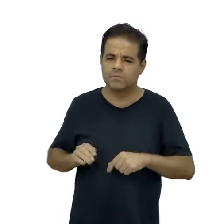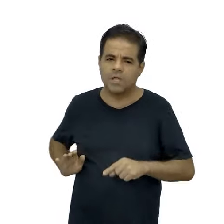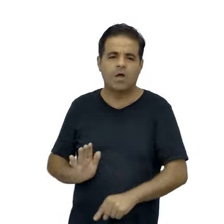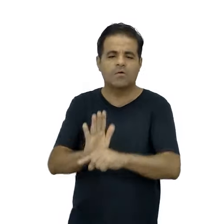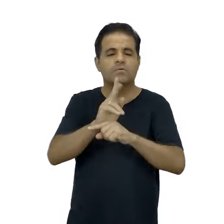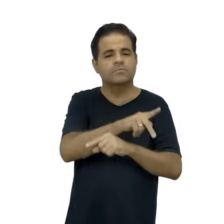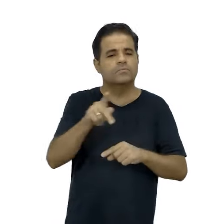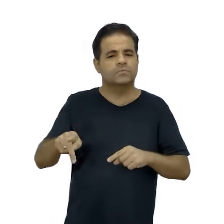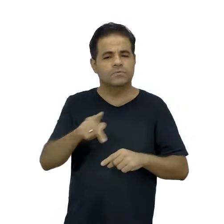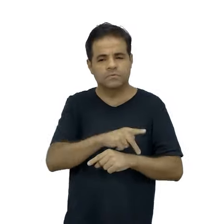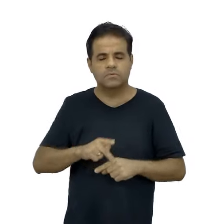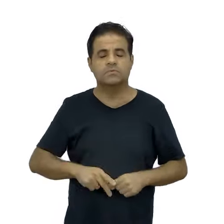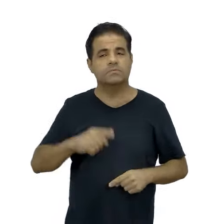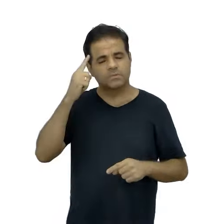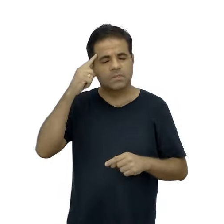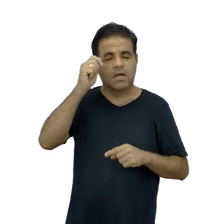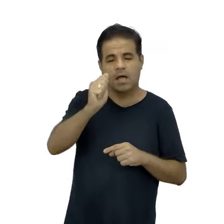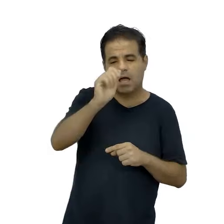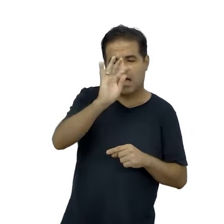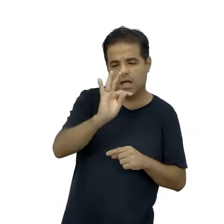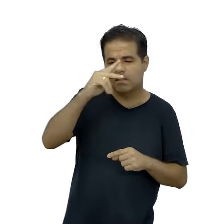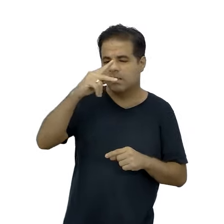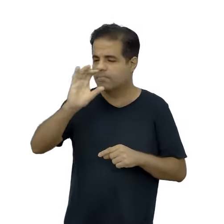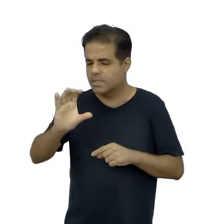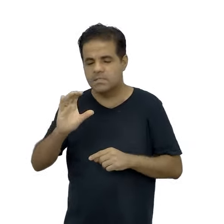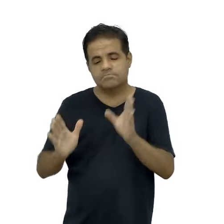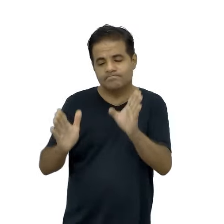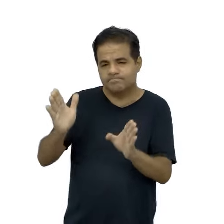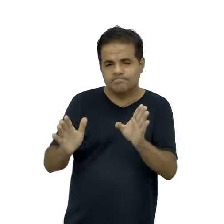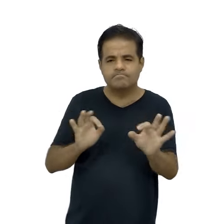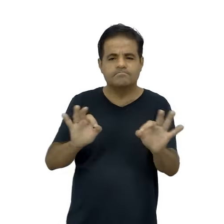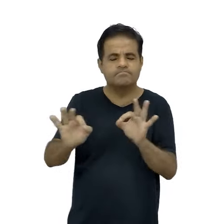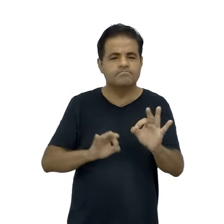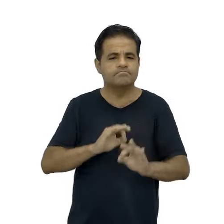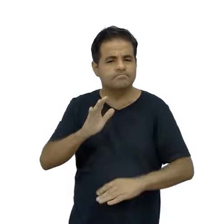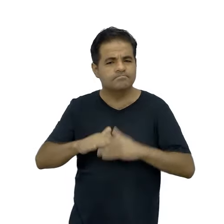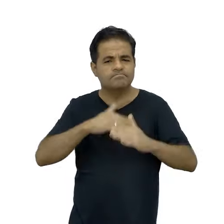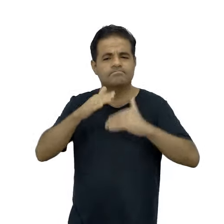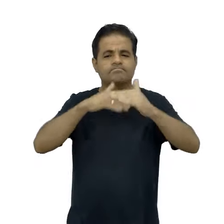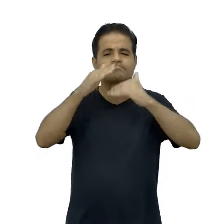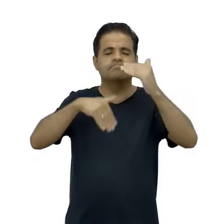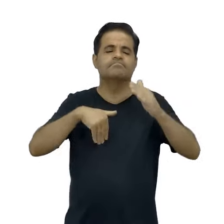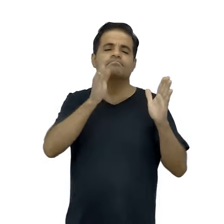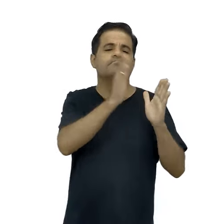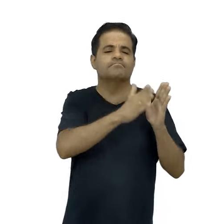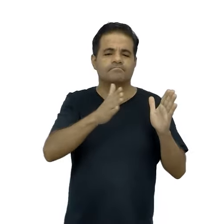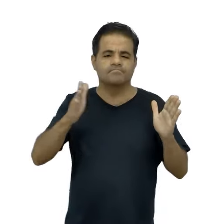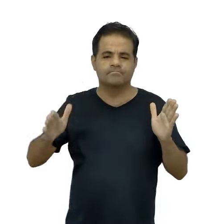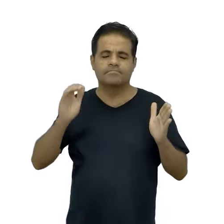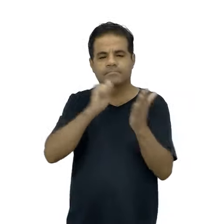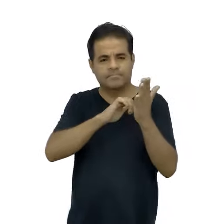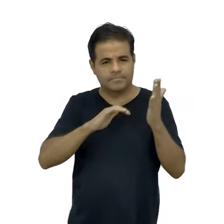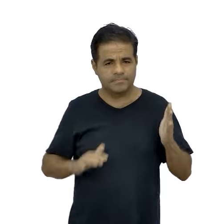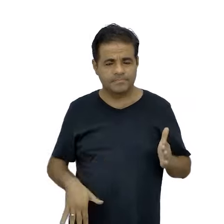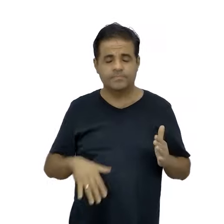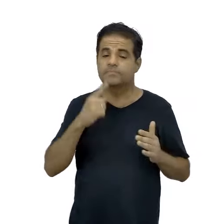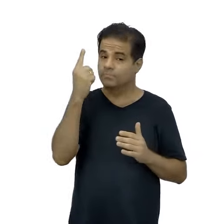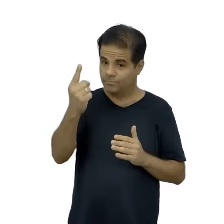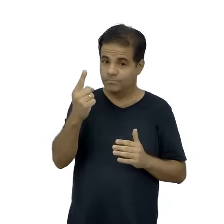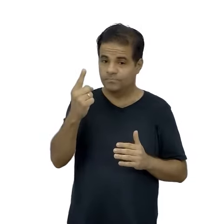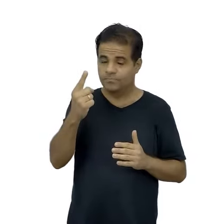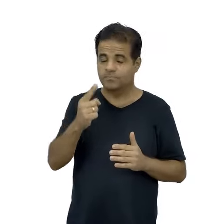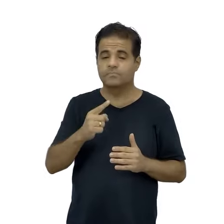o professor na ATPC durante o planejamento e o desenvolvimento dessa sequência de atividade 1, que